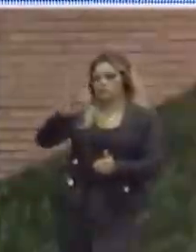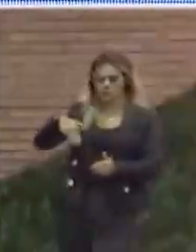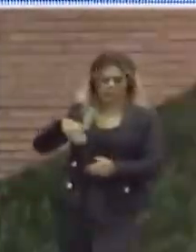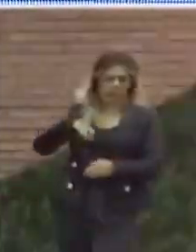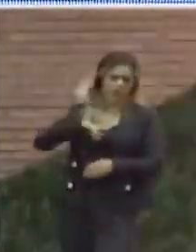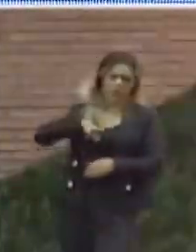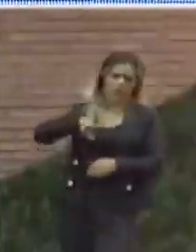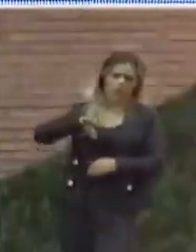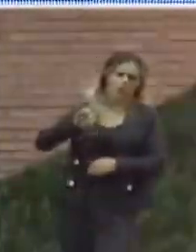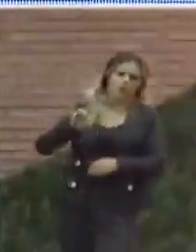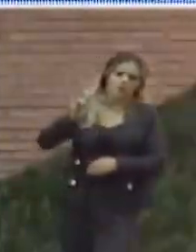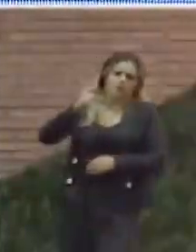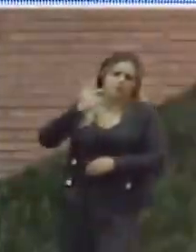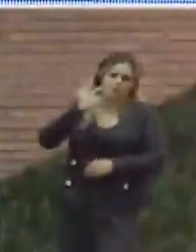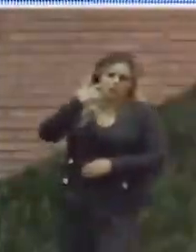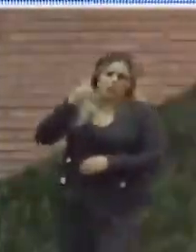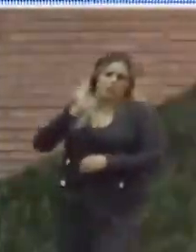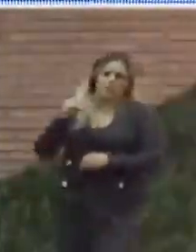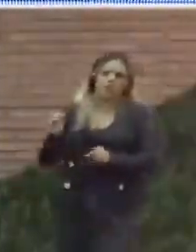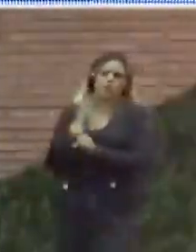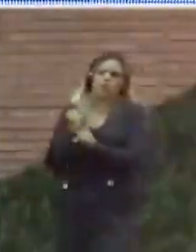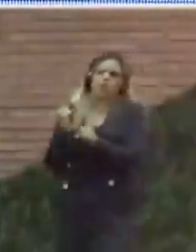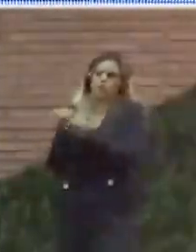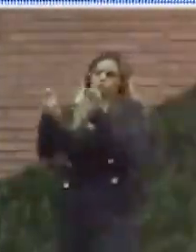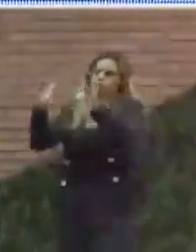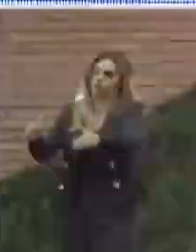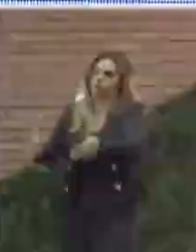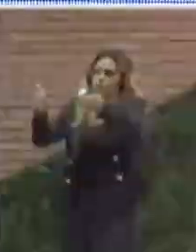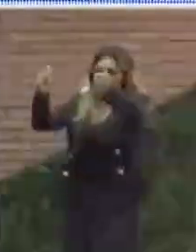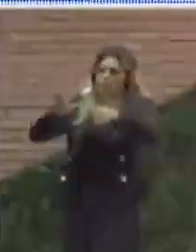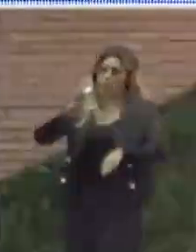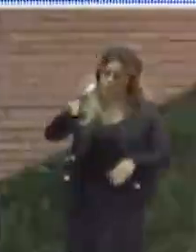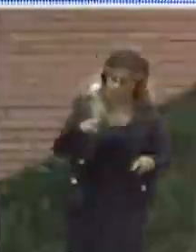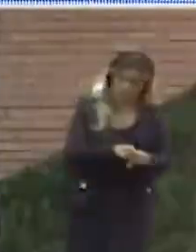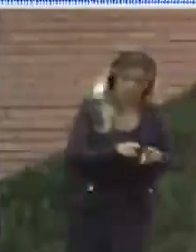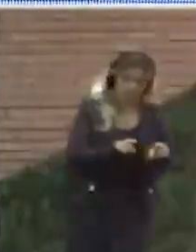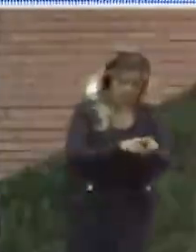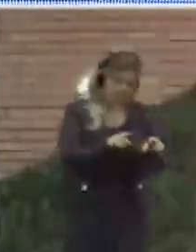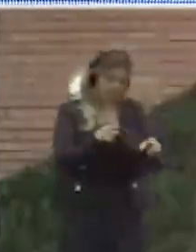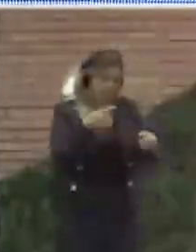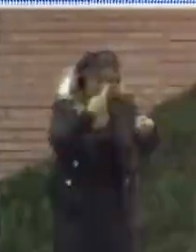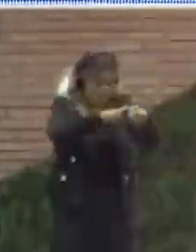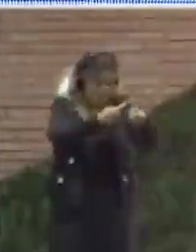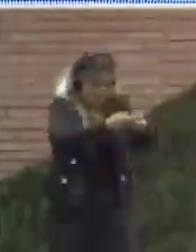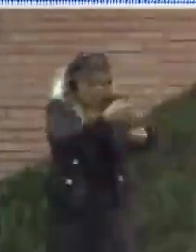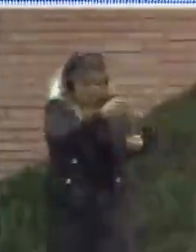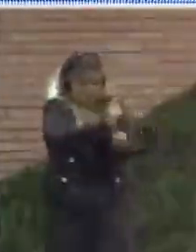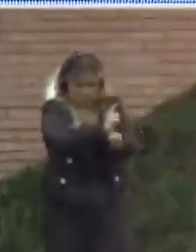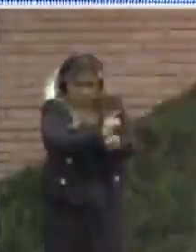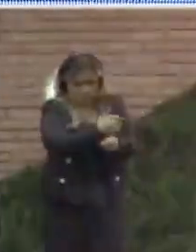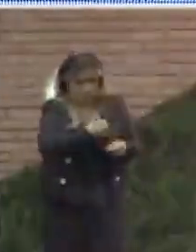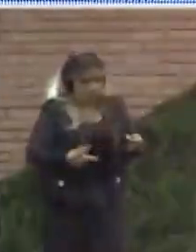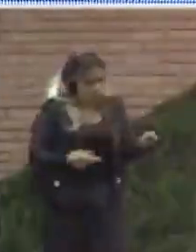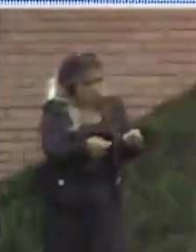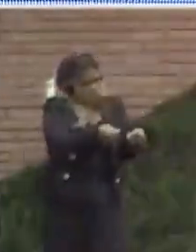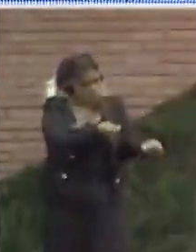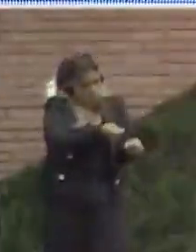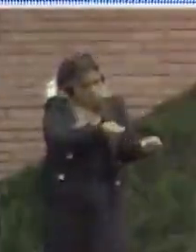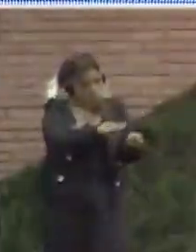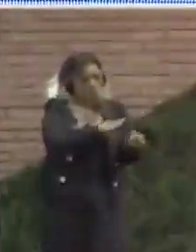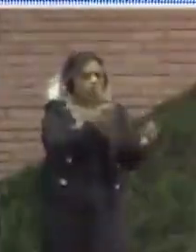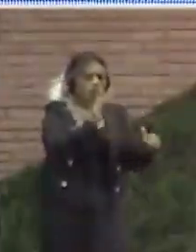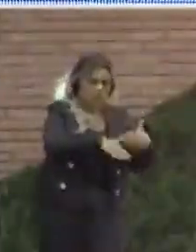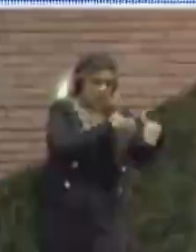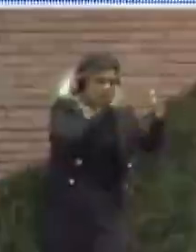além da eficiência da construção, mas ela traz uma eficiência para a gestão pública de como ela vai